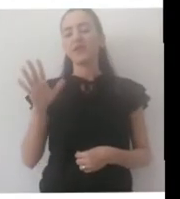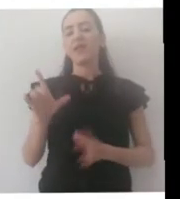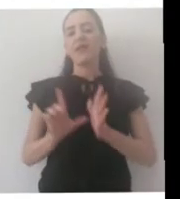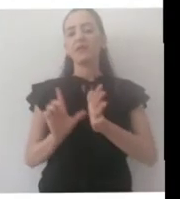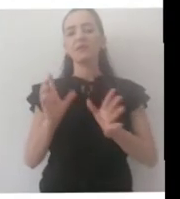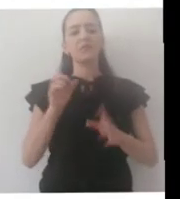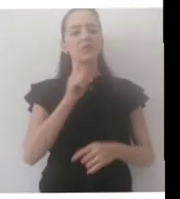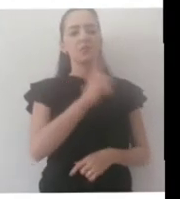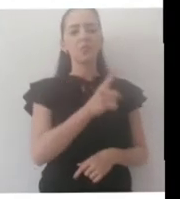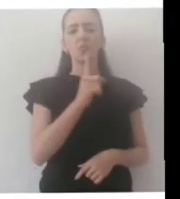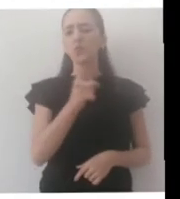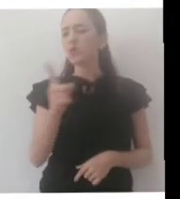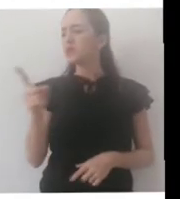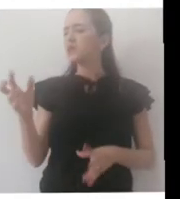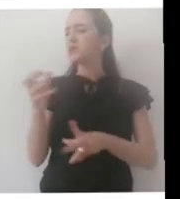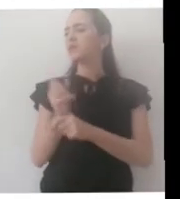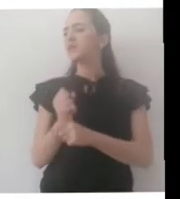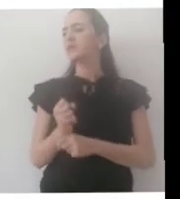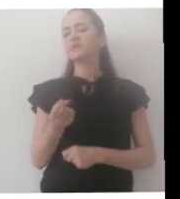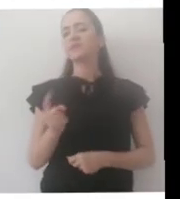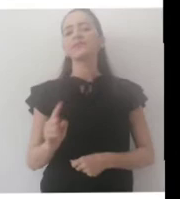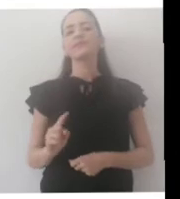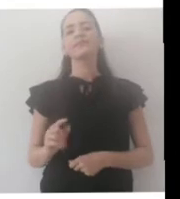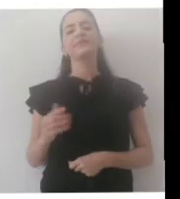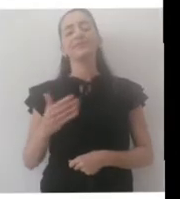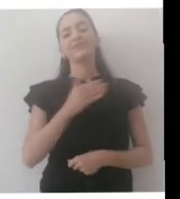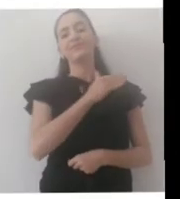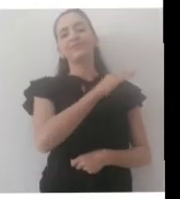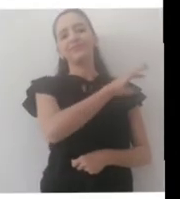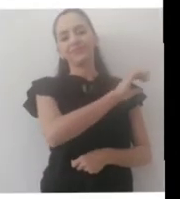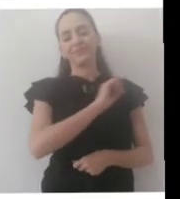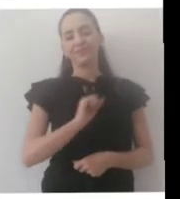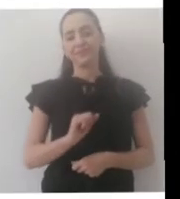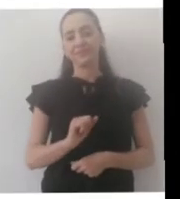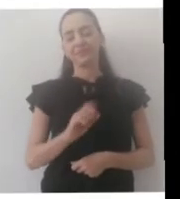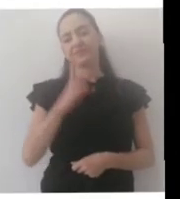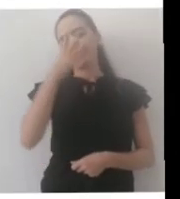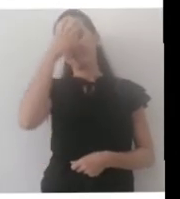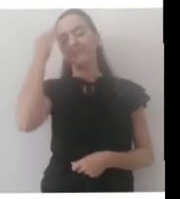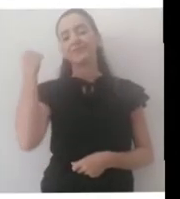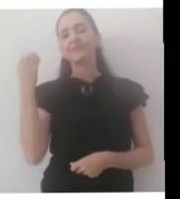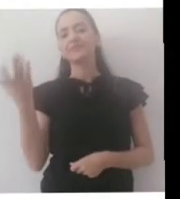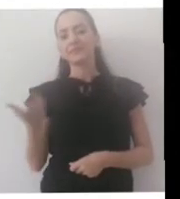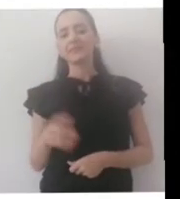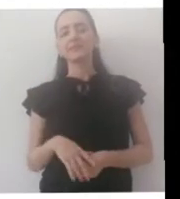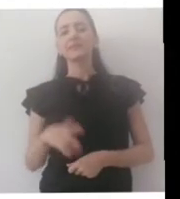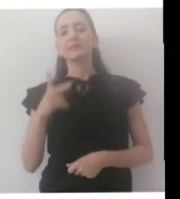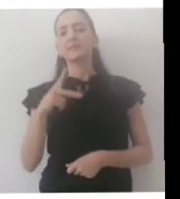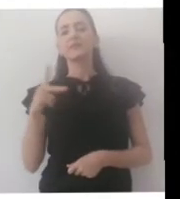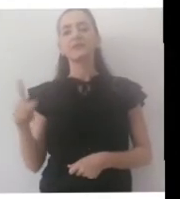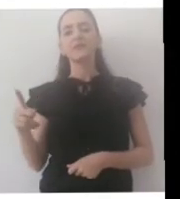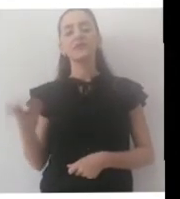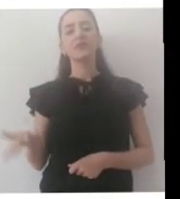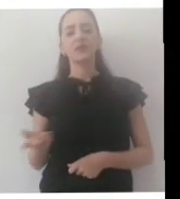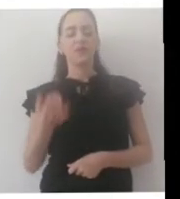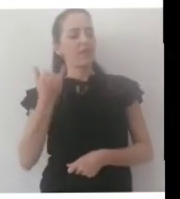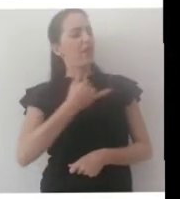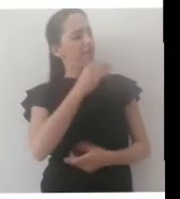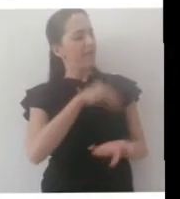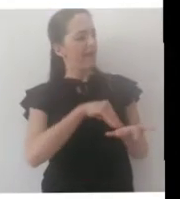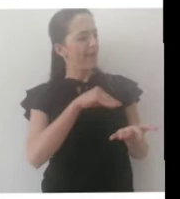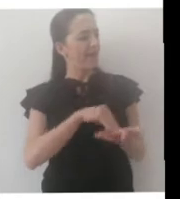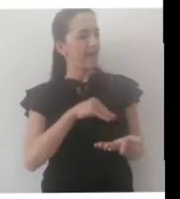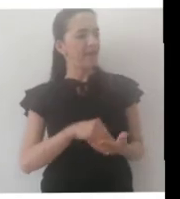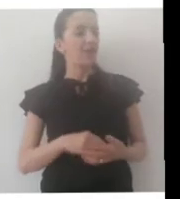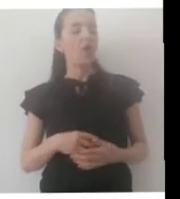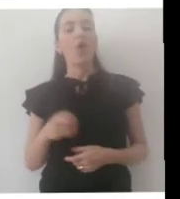esquece de contar quantas pessoas tinha para poder saber quantos guardanapos ela ia pegar. Aí na hora ela esquece. Aí como é que vai fazer